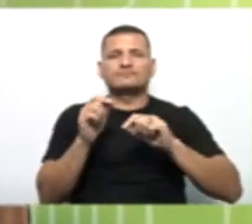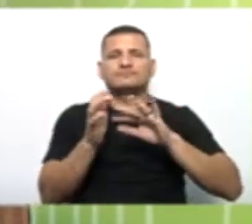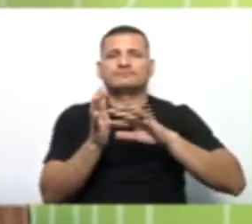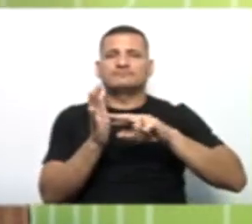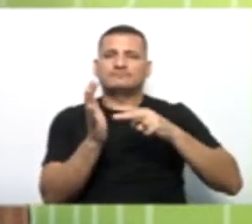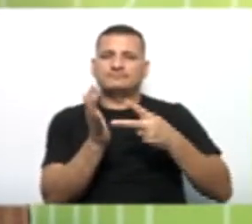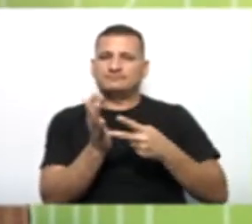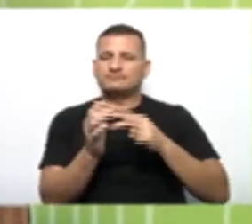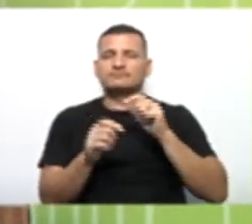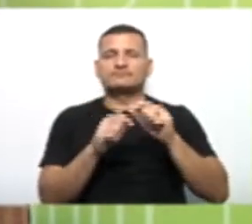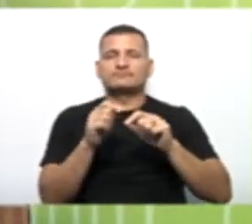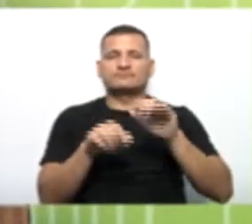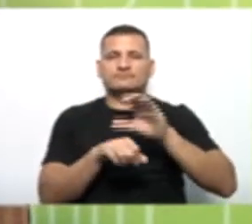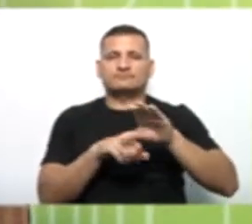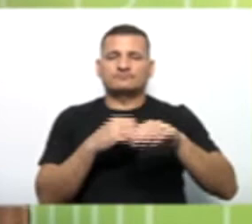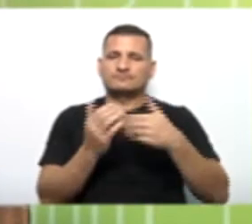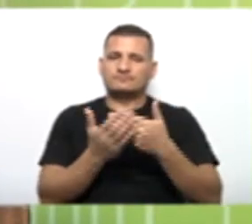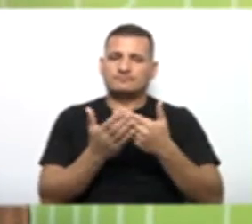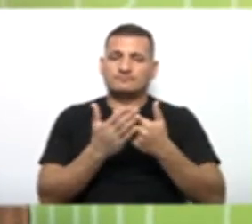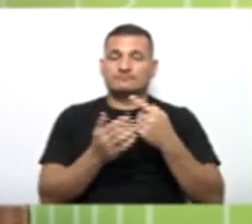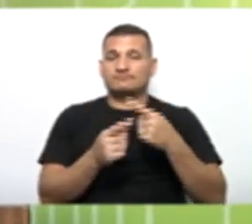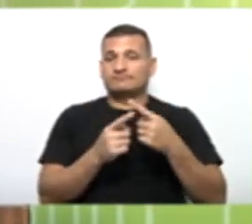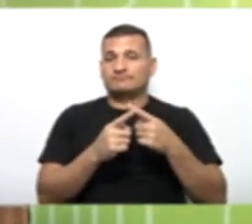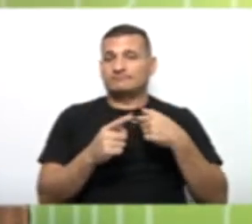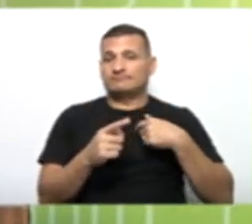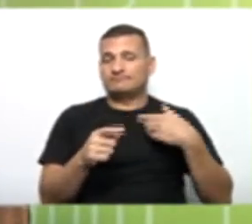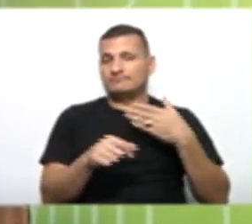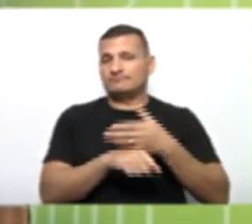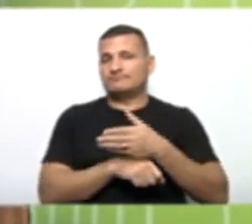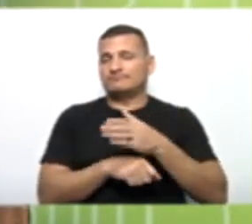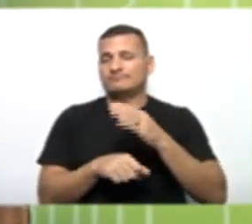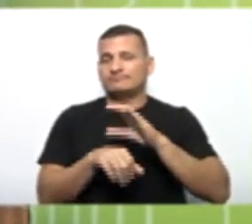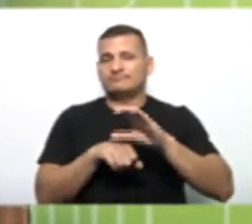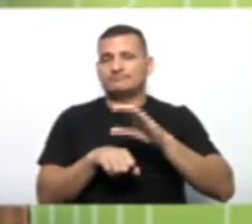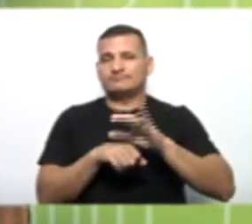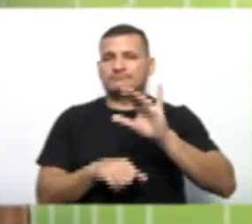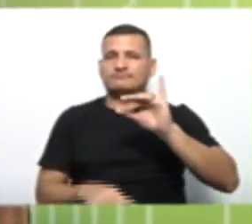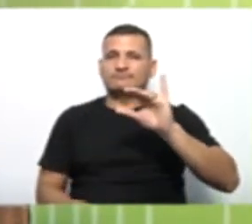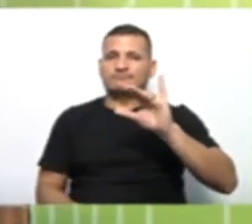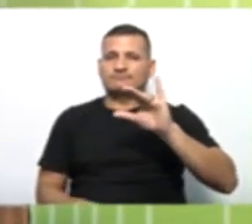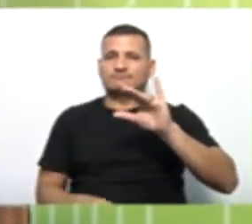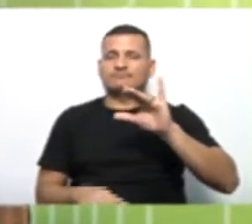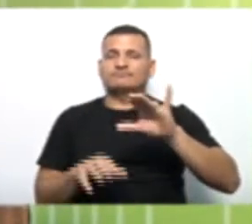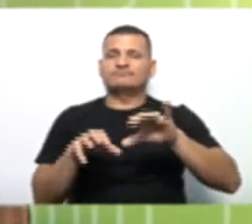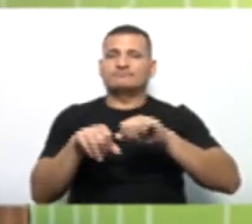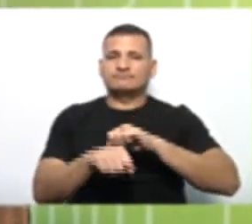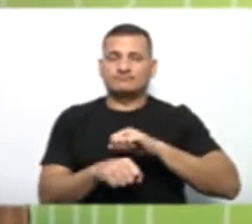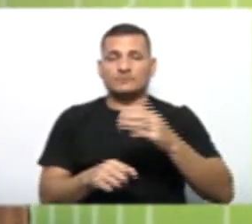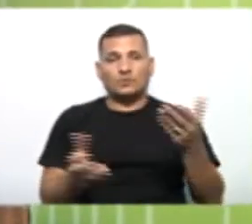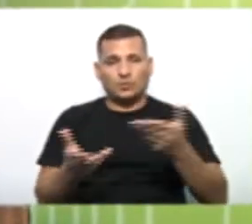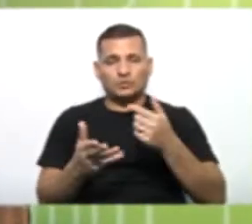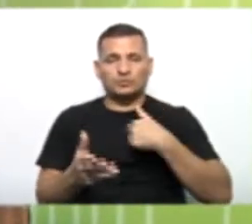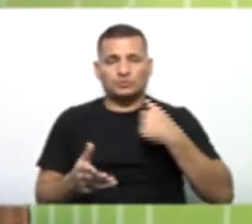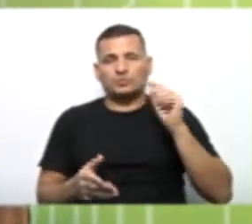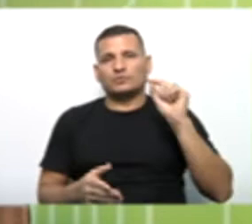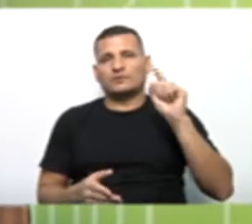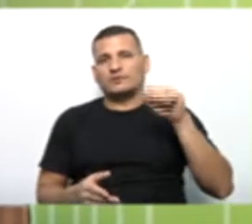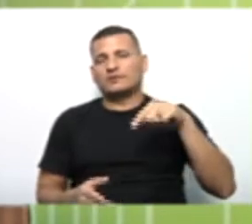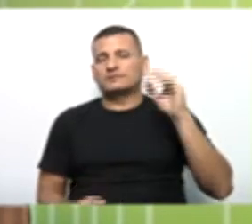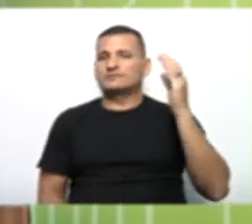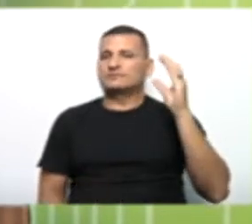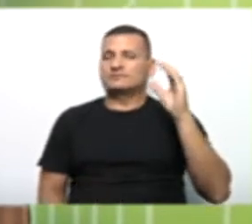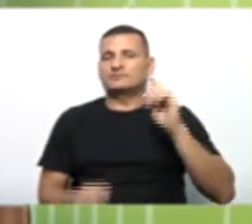né o que o curso estudava porque eu entrei no curso de ciências sociais né me formei hoje eu sou cientista social